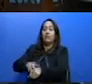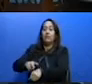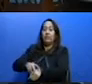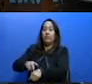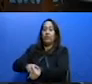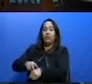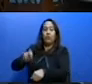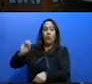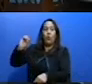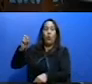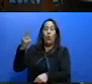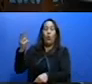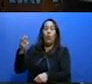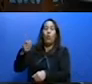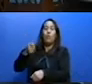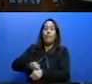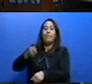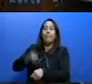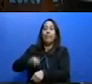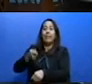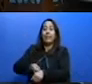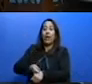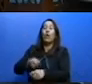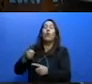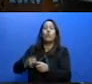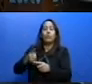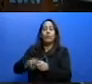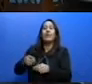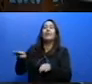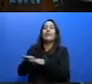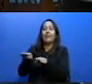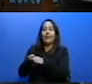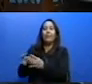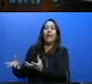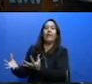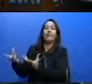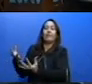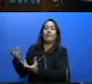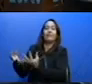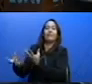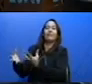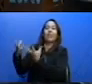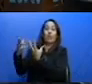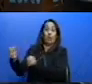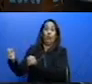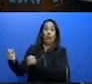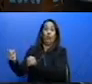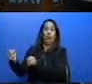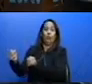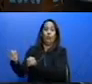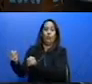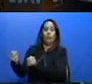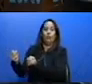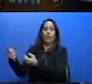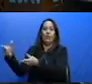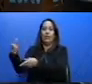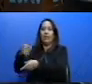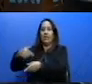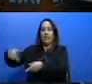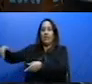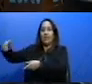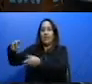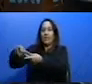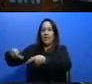condutores térmicos. Então, eles também recebem o calor do ambiente e absorvem. Tudo bem?